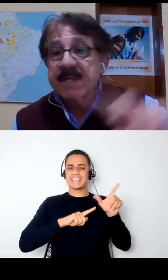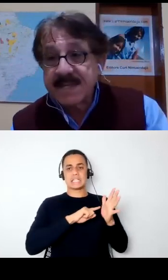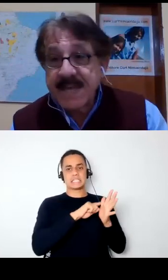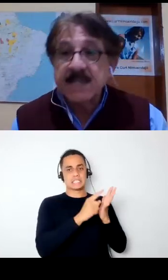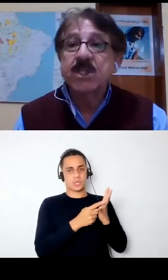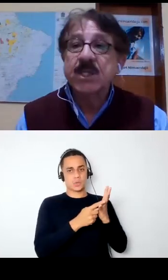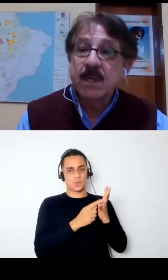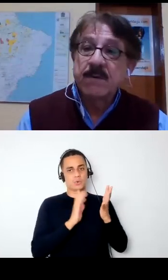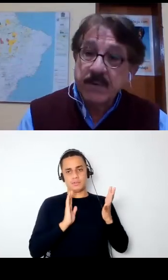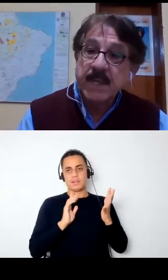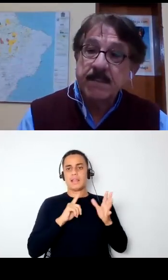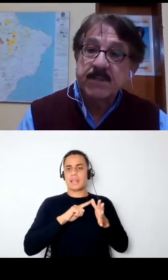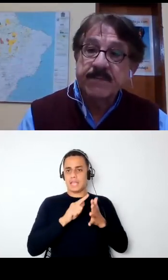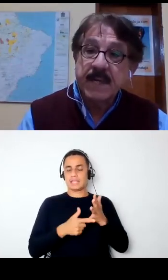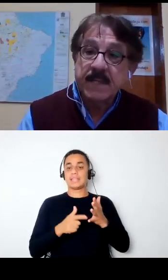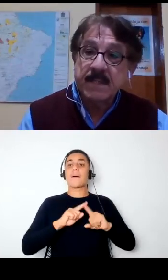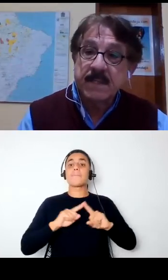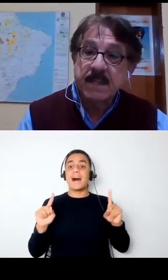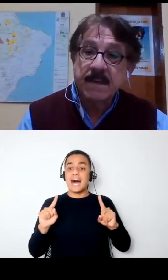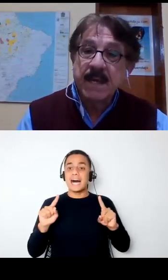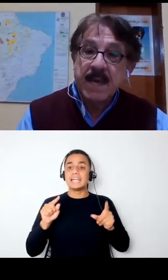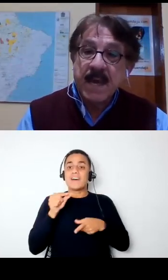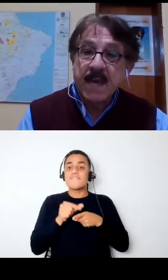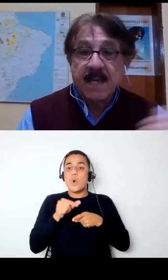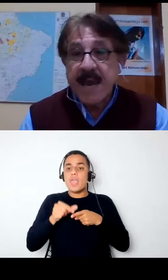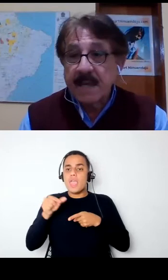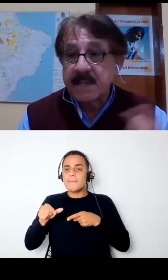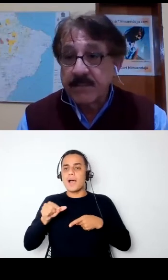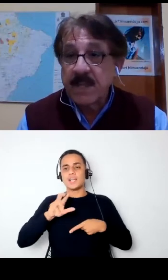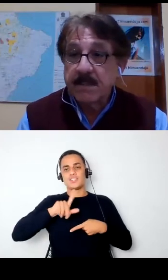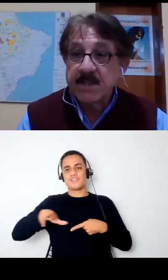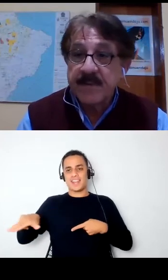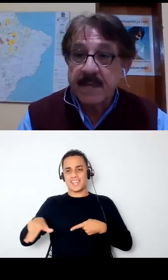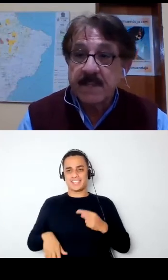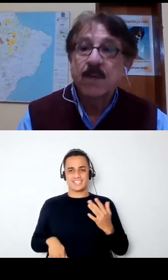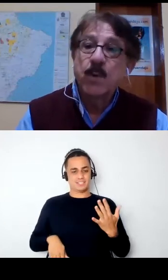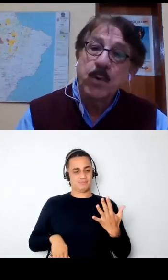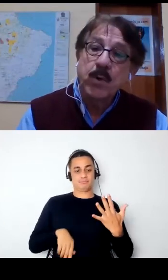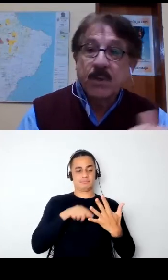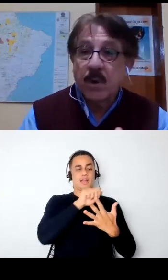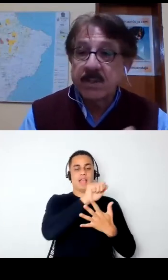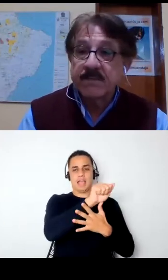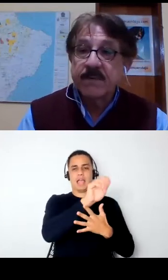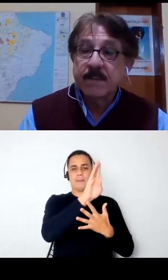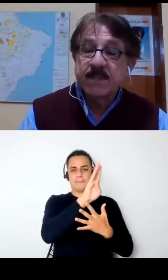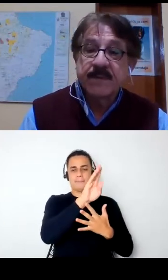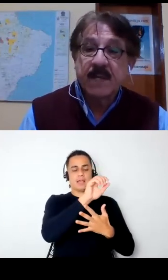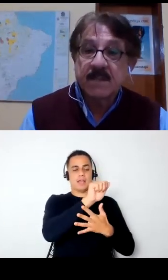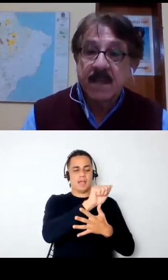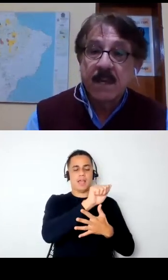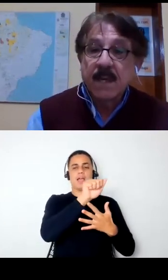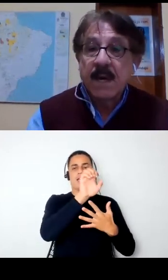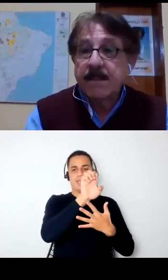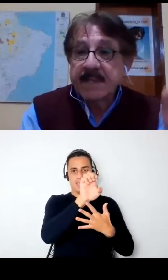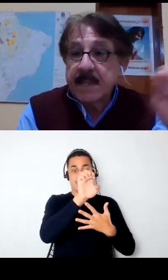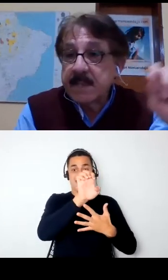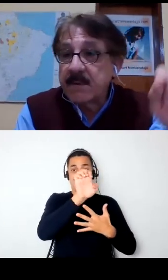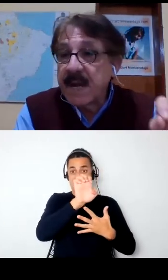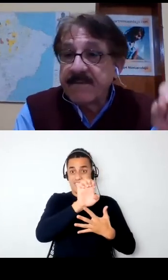representam 7 fonemas diferentes, né? E e E são fonemas diferentes. O e O são fonemas diferentes.